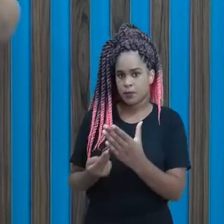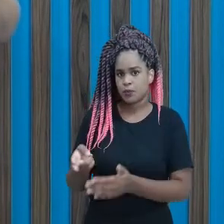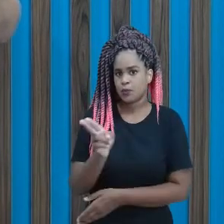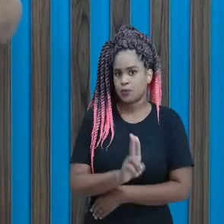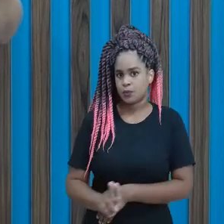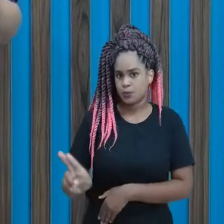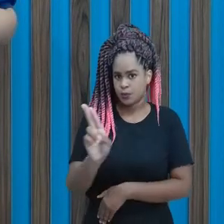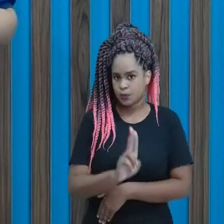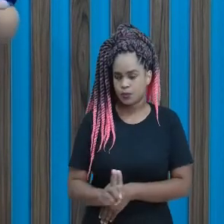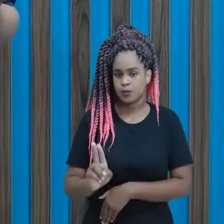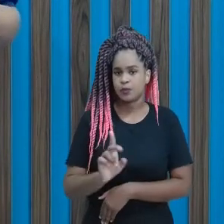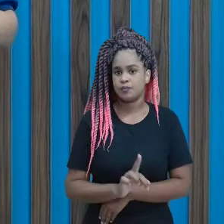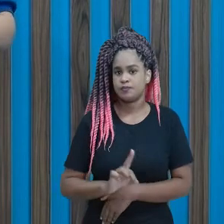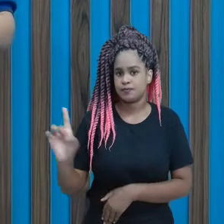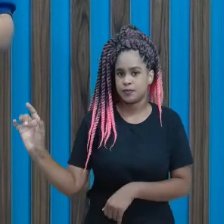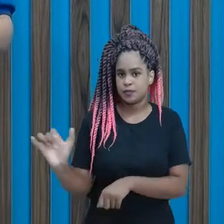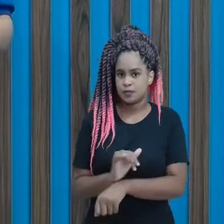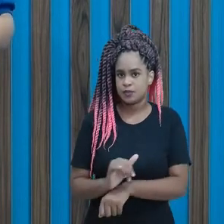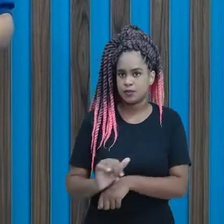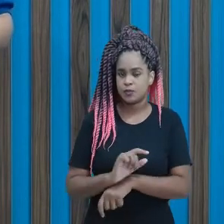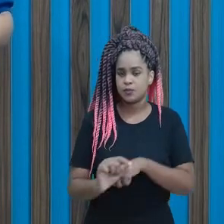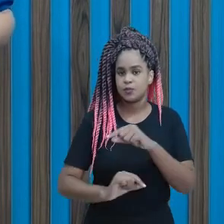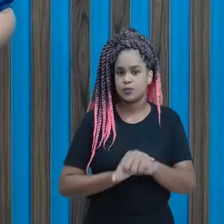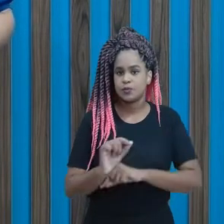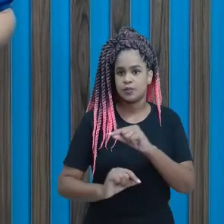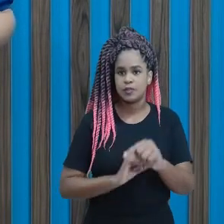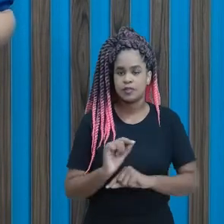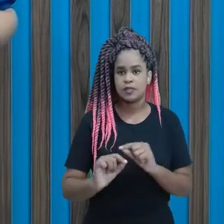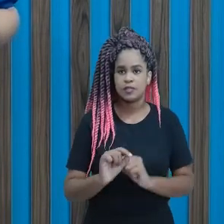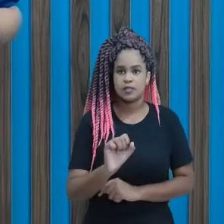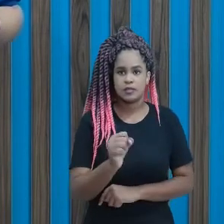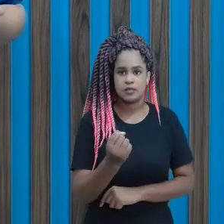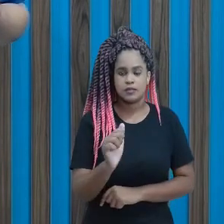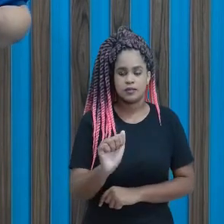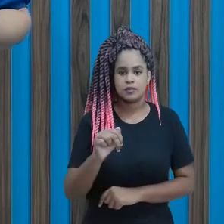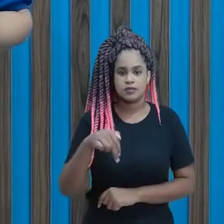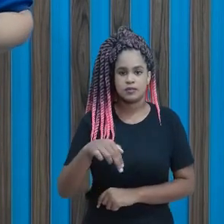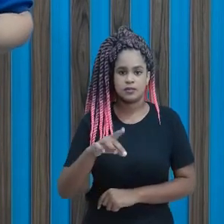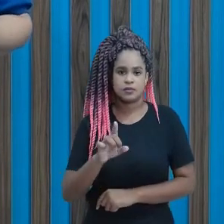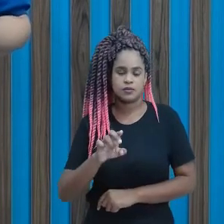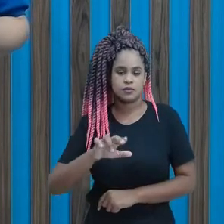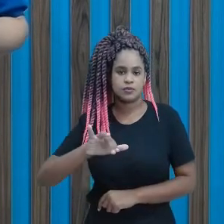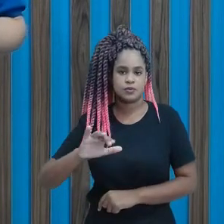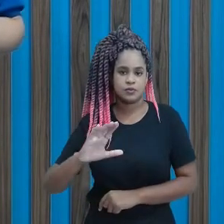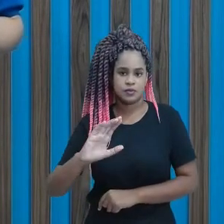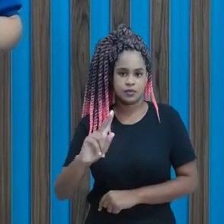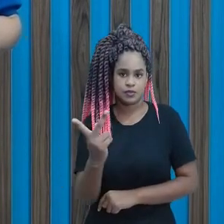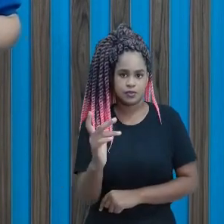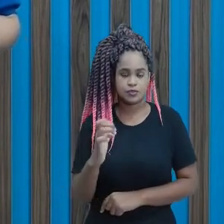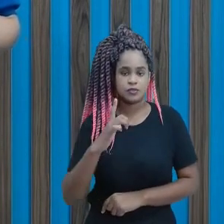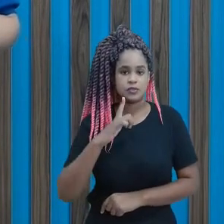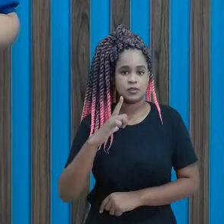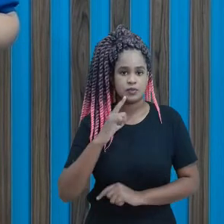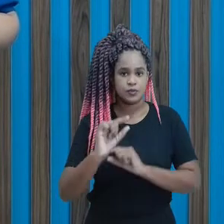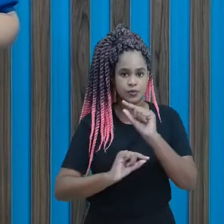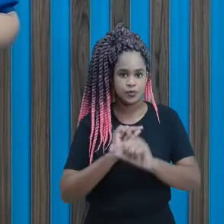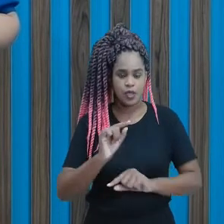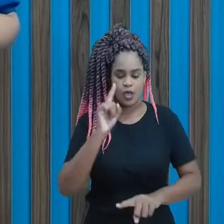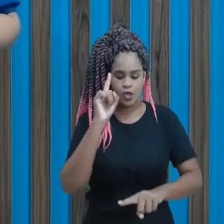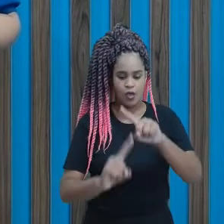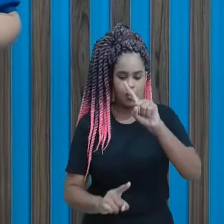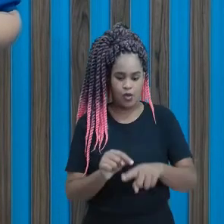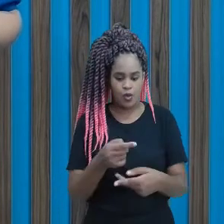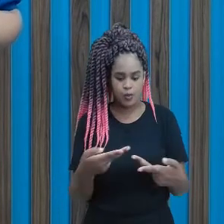aí essa estratégia que se chama estratégia sanduíche, onde a gente tem um objeto, tem uma